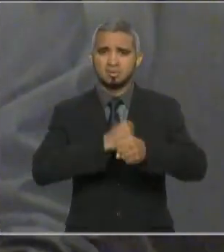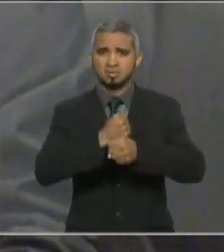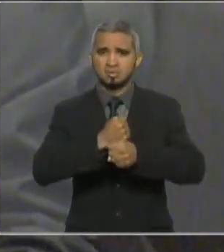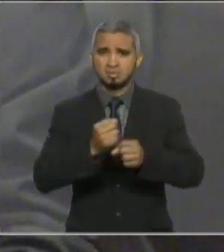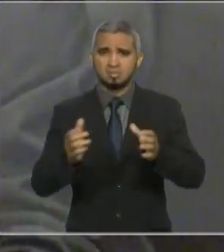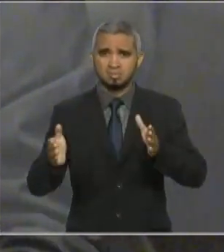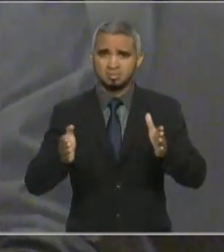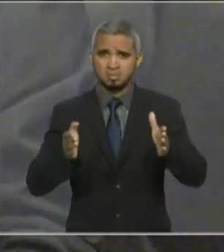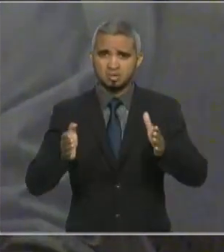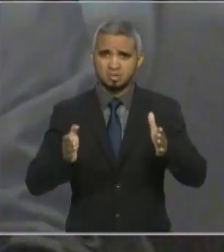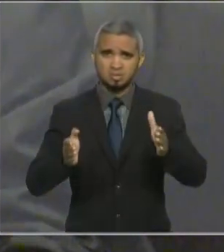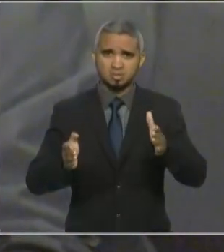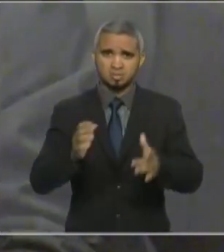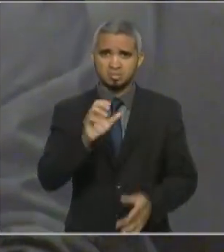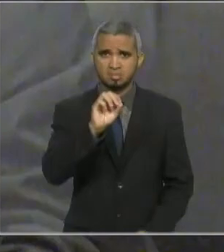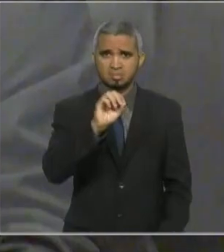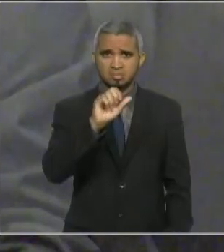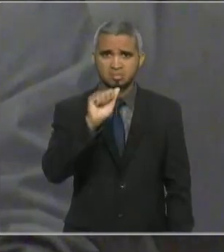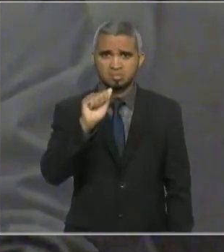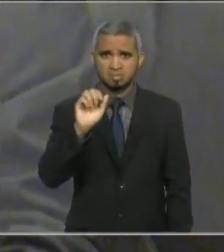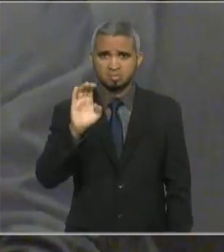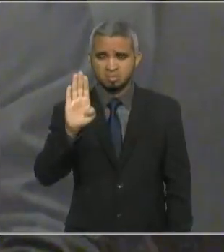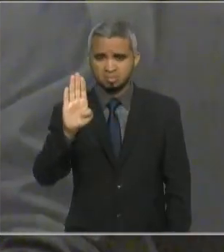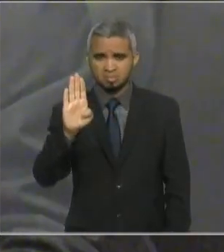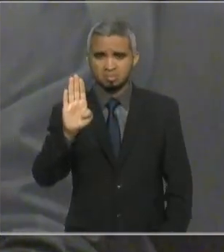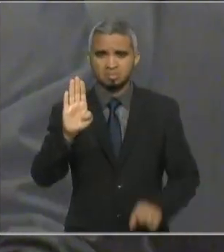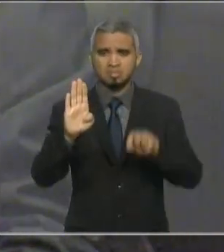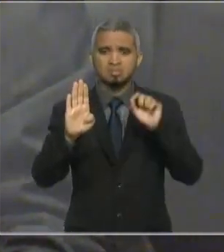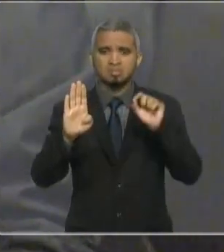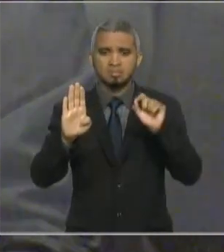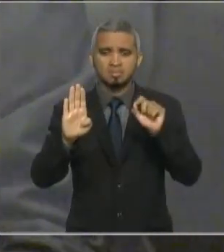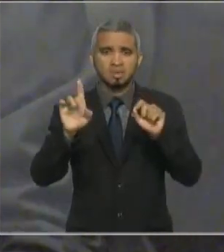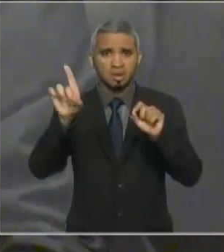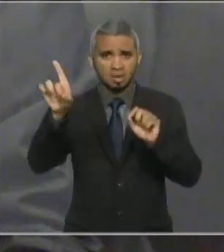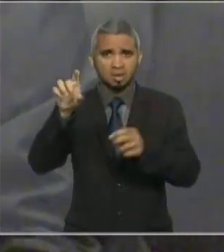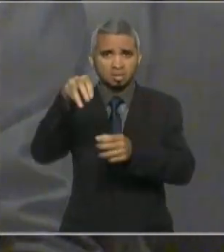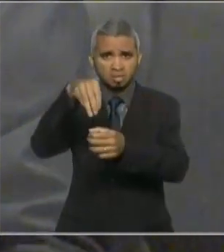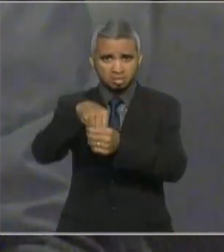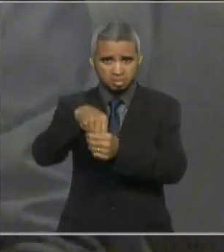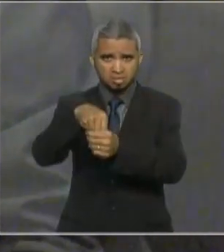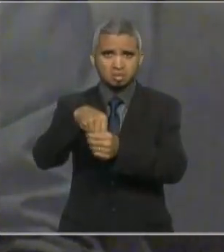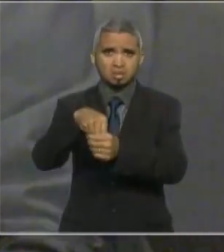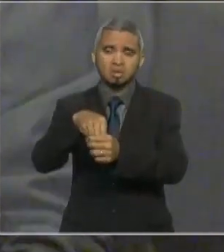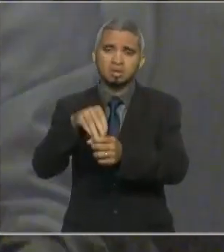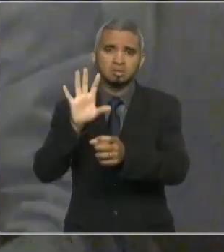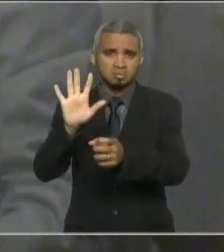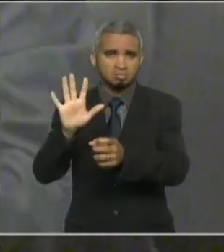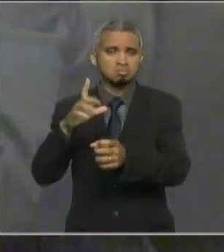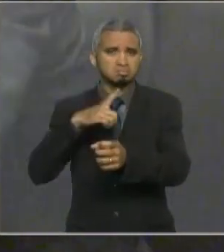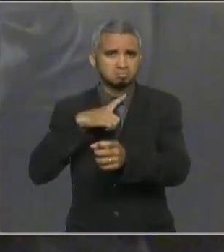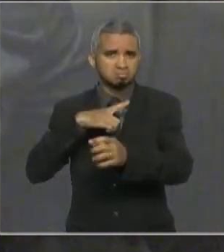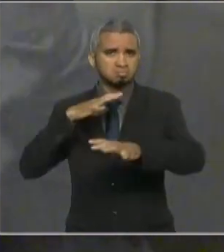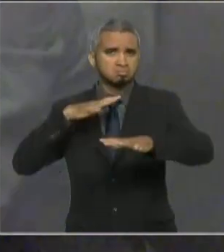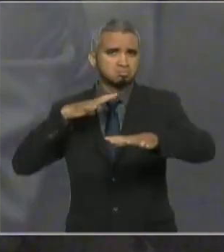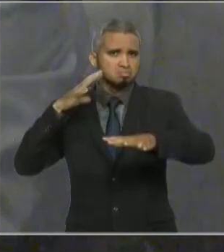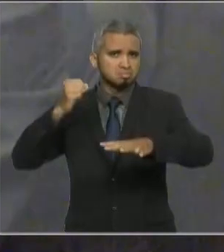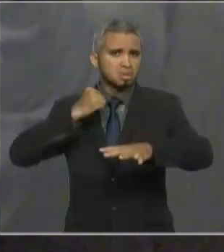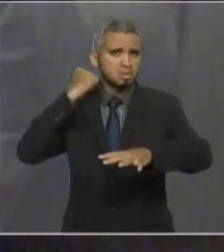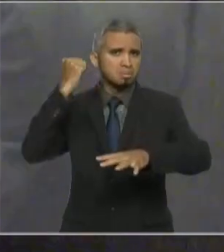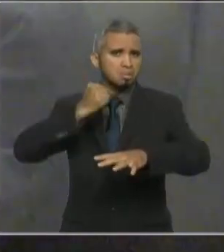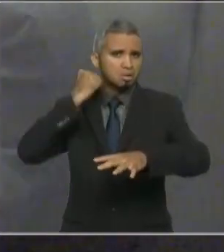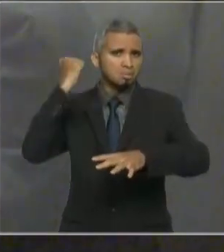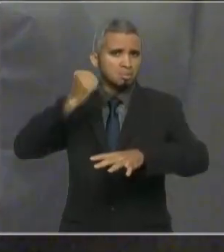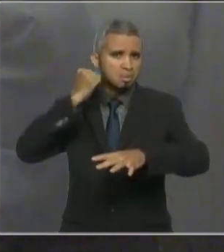OAB foi palco de manifestações legítimas, não se questiona aqui, tanto de Vossa Excelência,